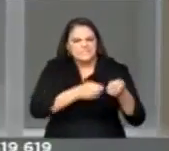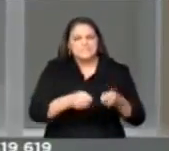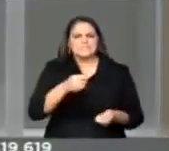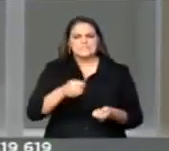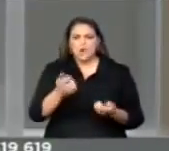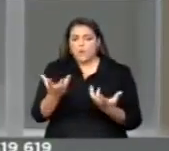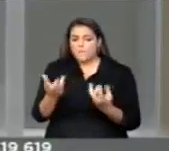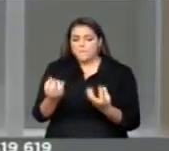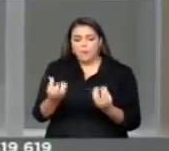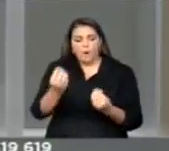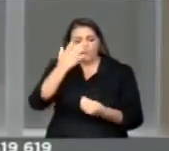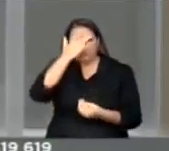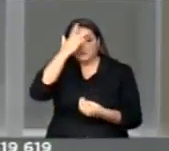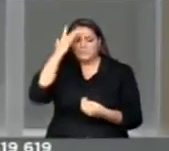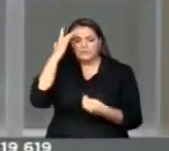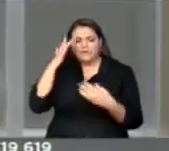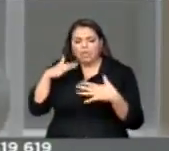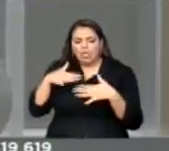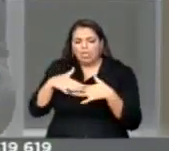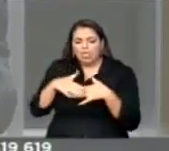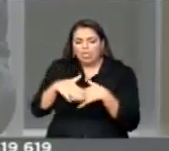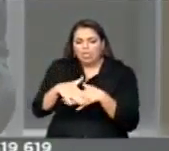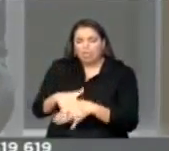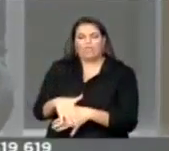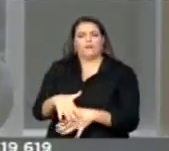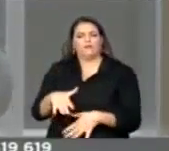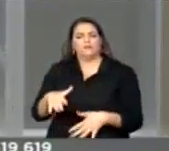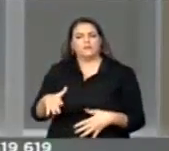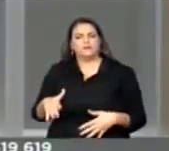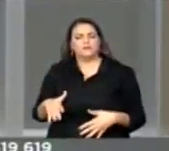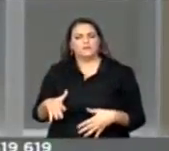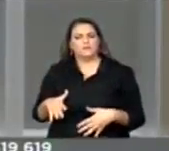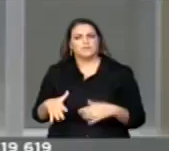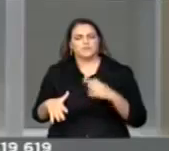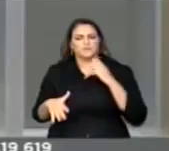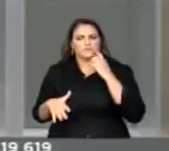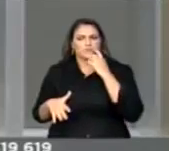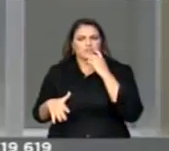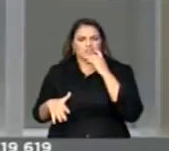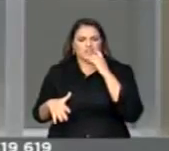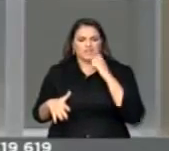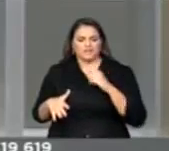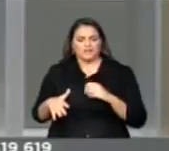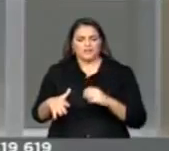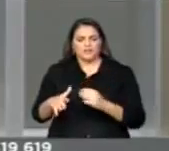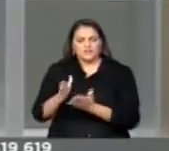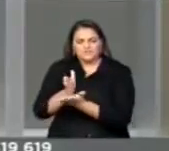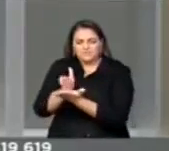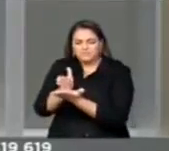muitos fiéis nessa casa, e não só fiéis religiosos,